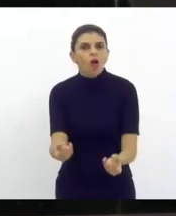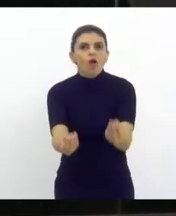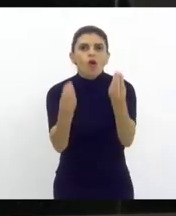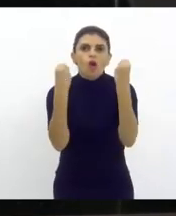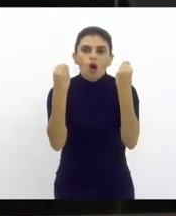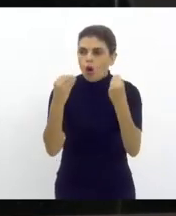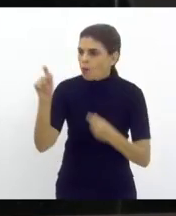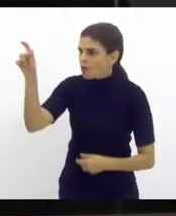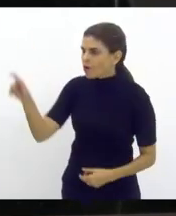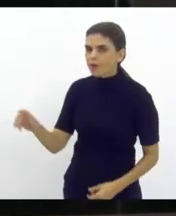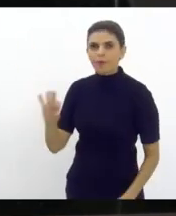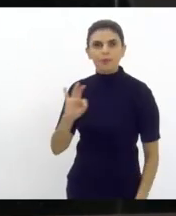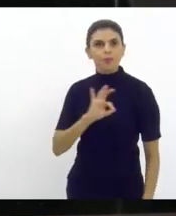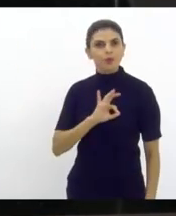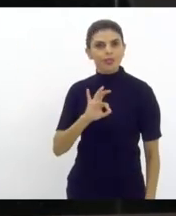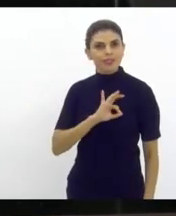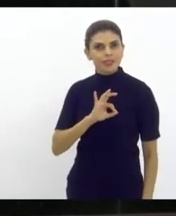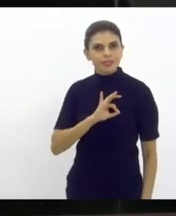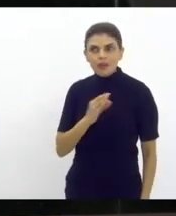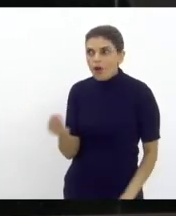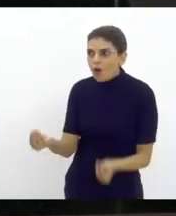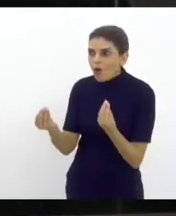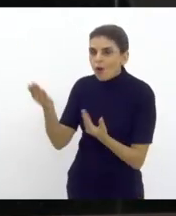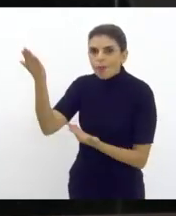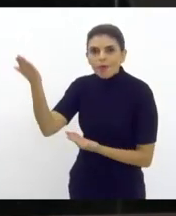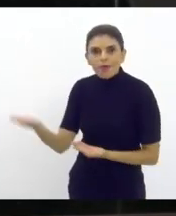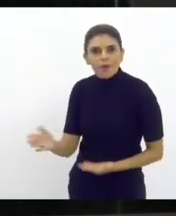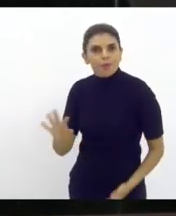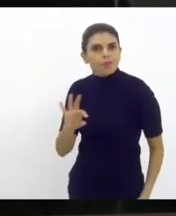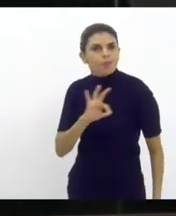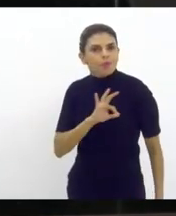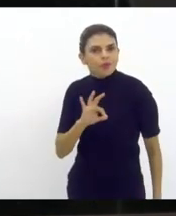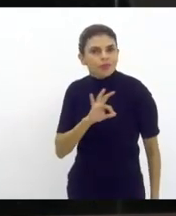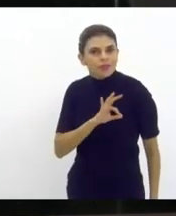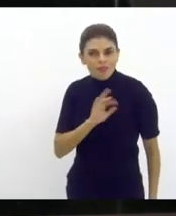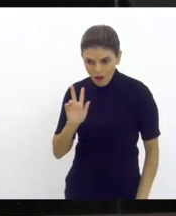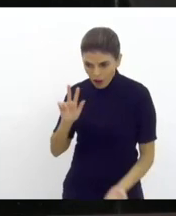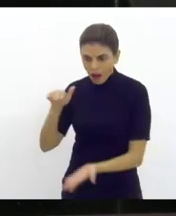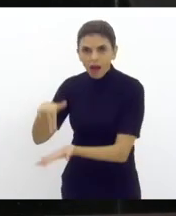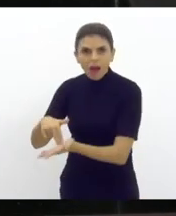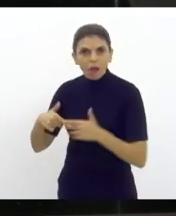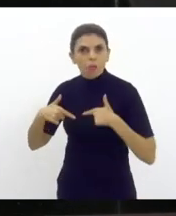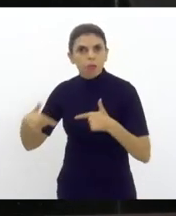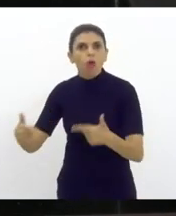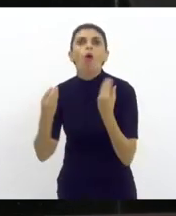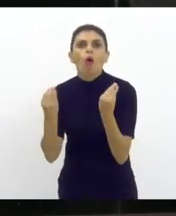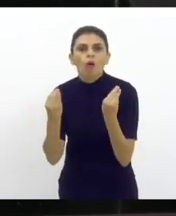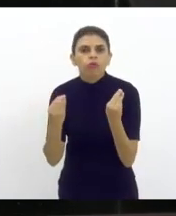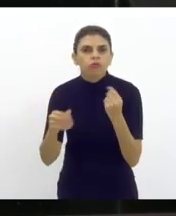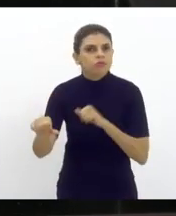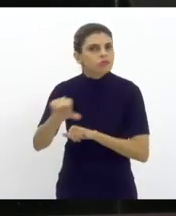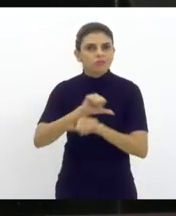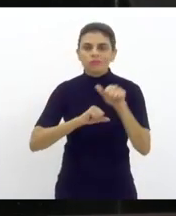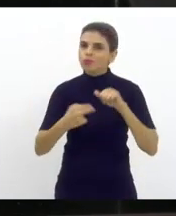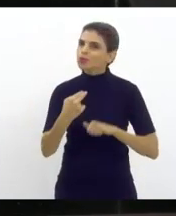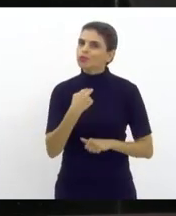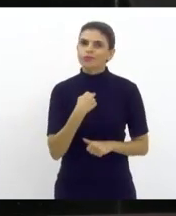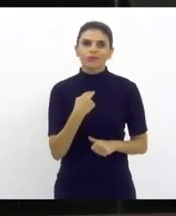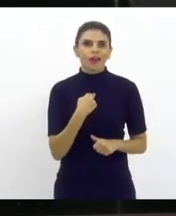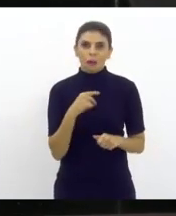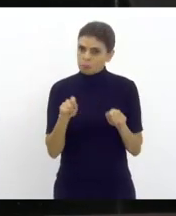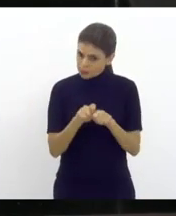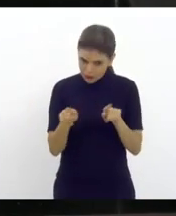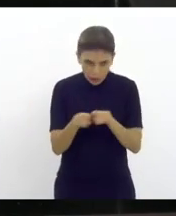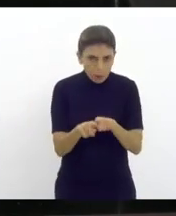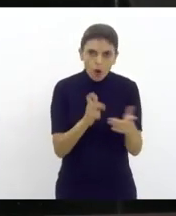que quer que o policial como que é que o policial vai atuar ali De que forma tem que ser no mínimo da mesma